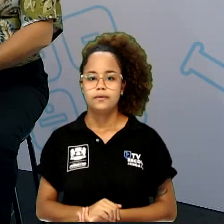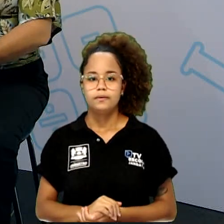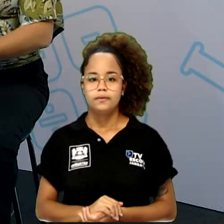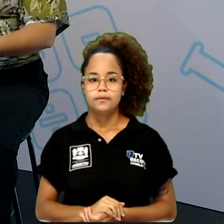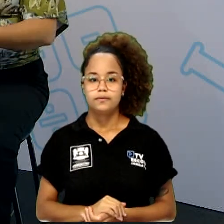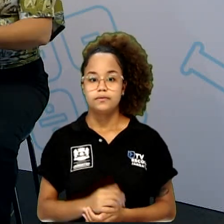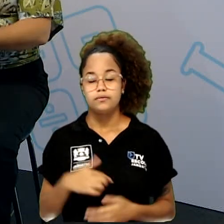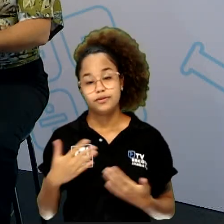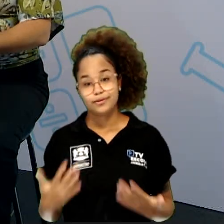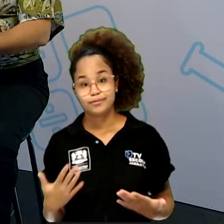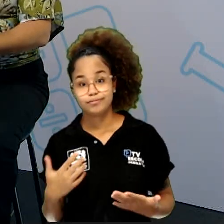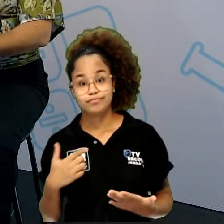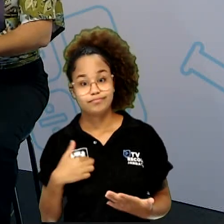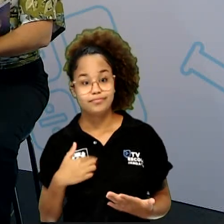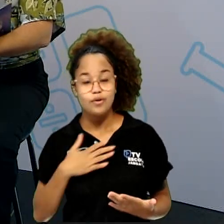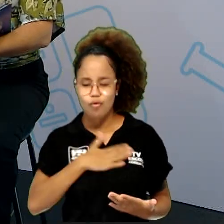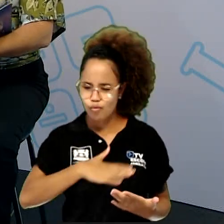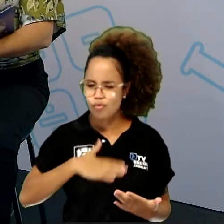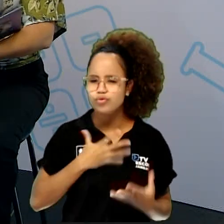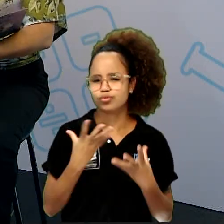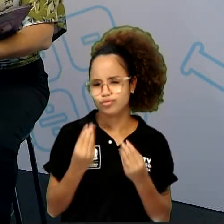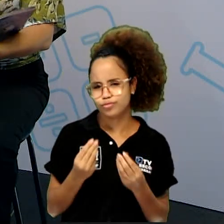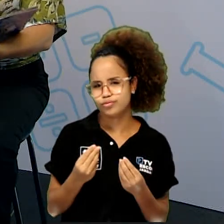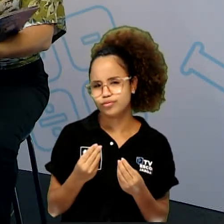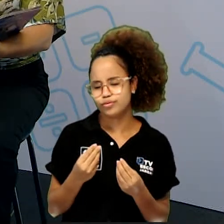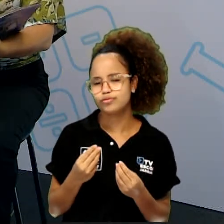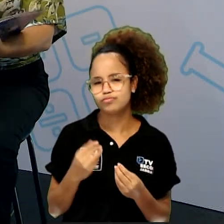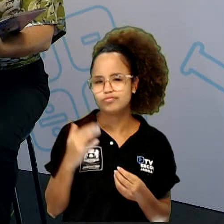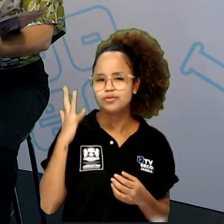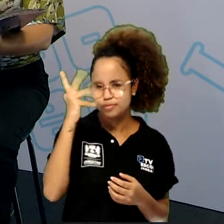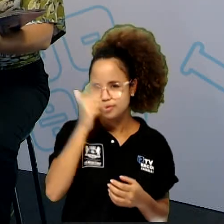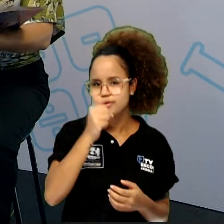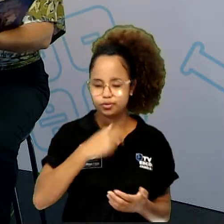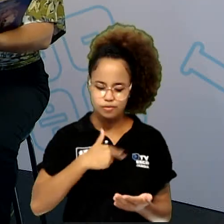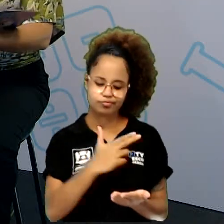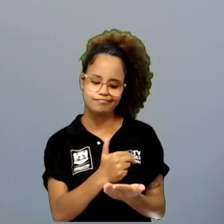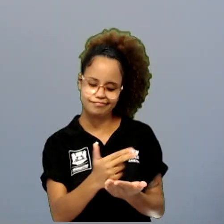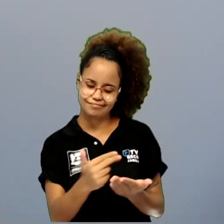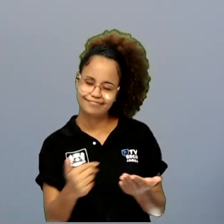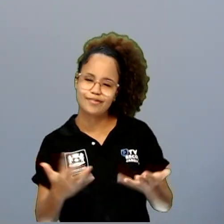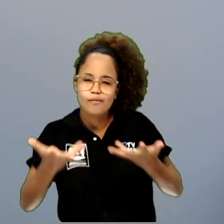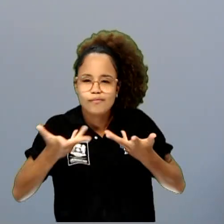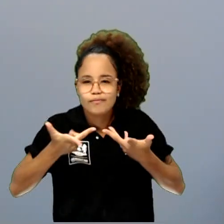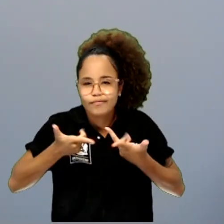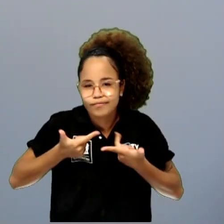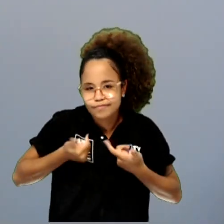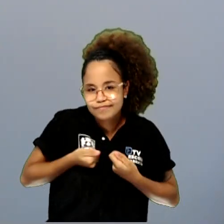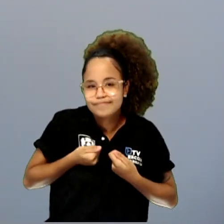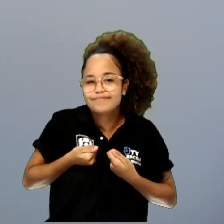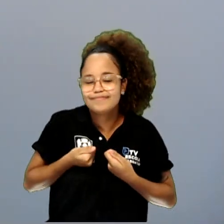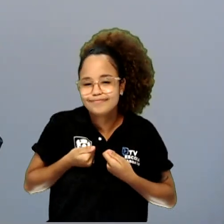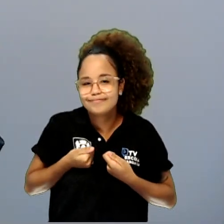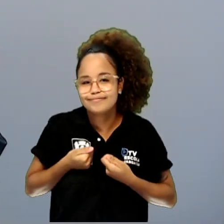bem suspeita para falar, é uma ilustração muito primorosa, né? Tem um traço maravilhoso, assim,